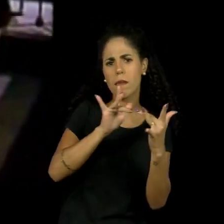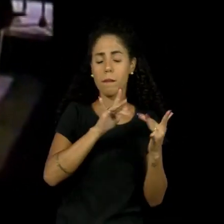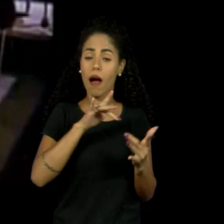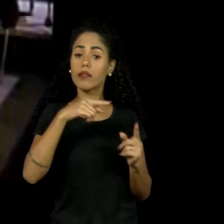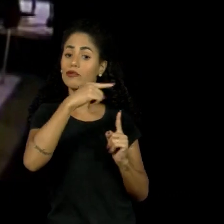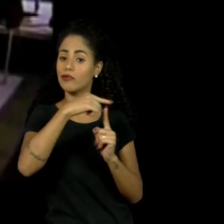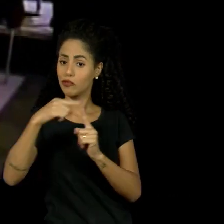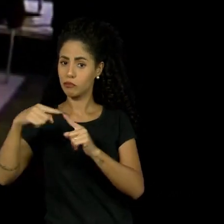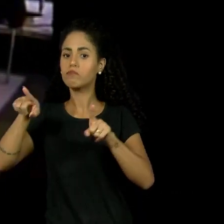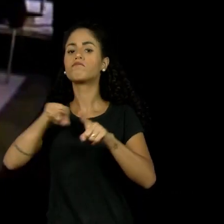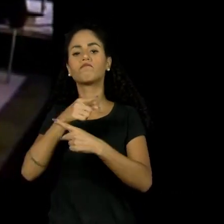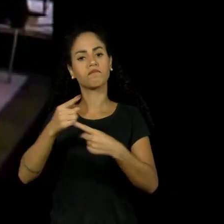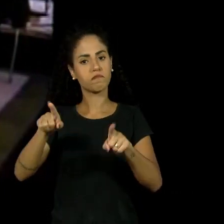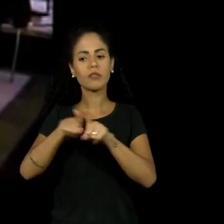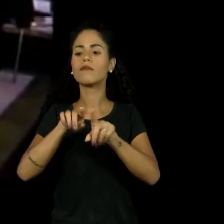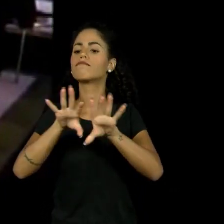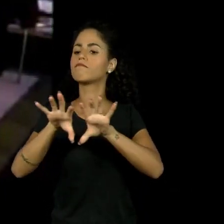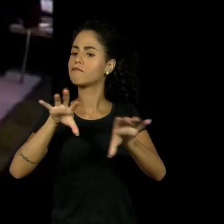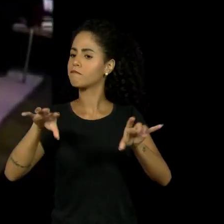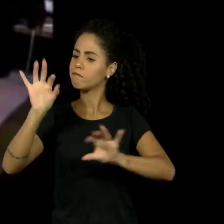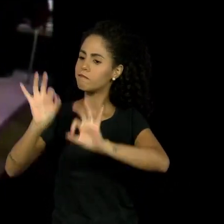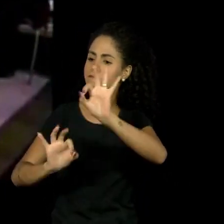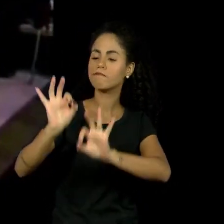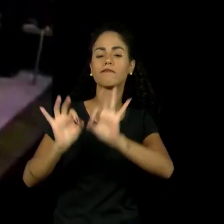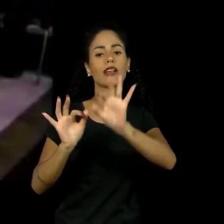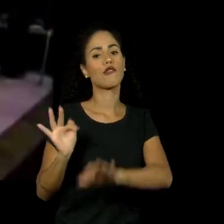que influenciariam suas futuras composições.